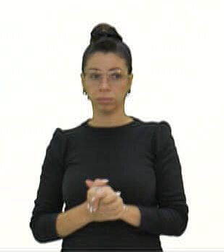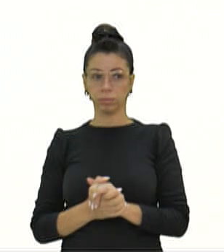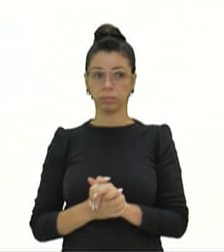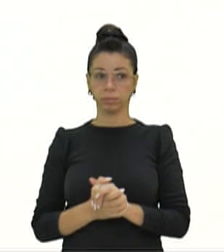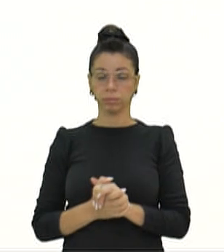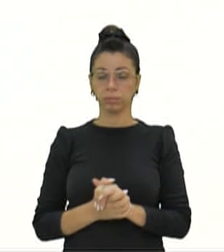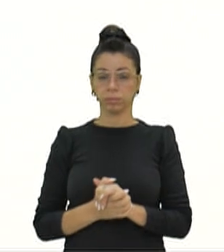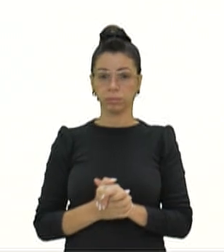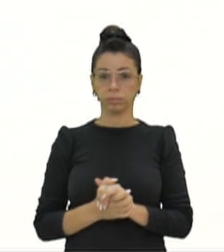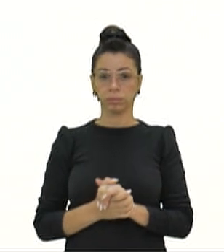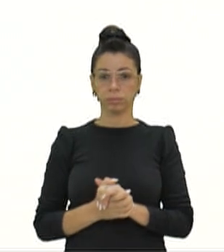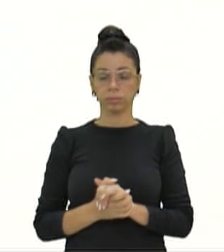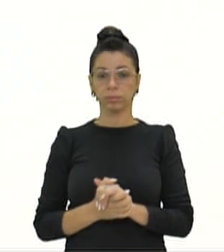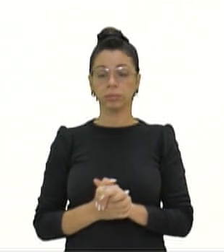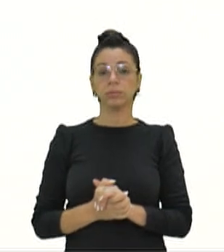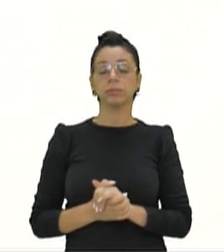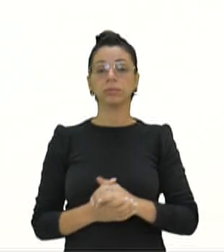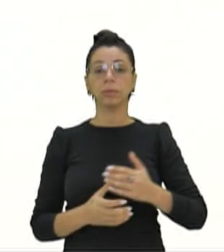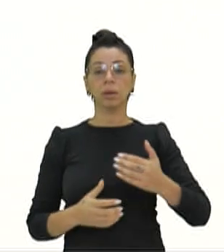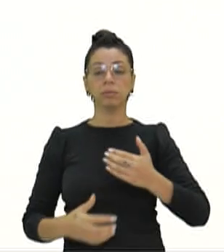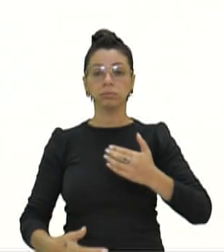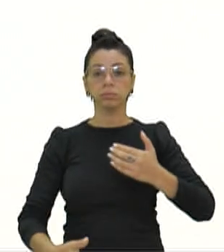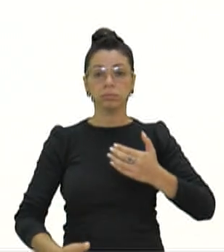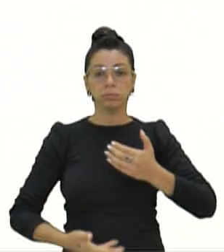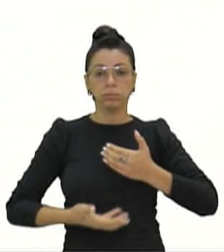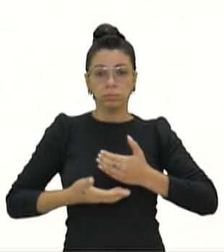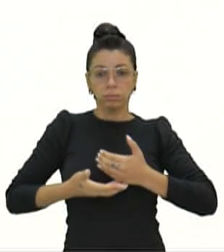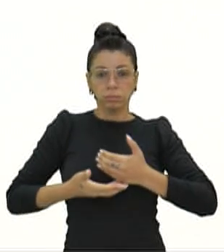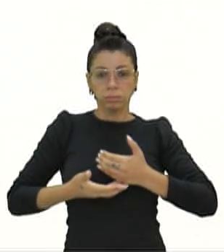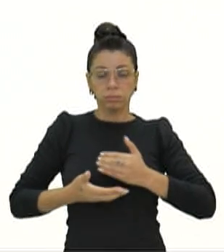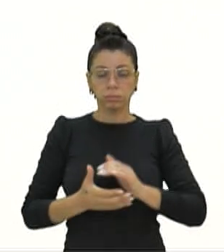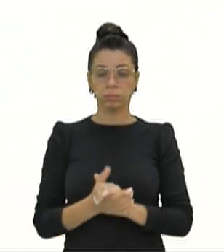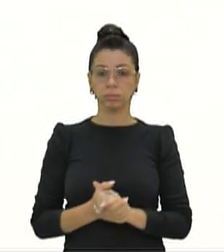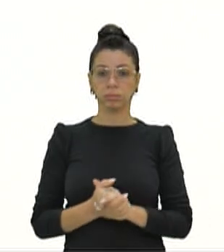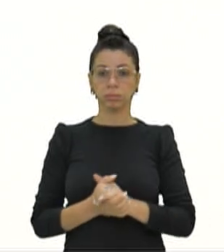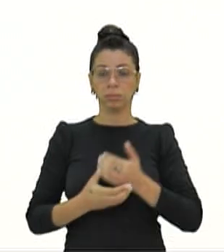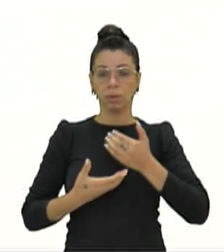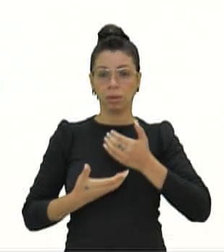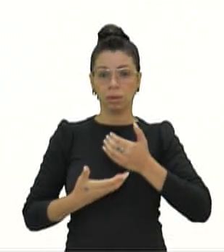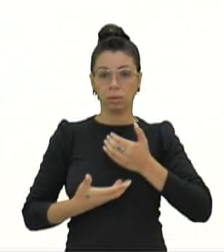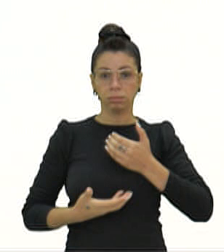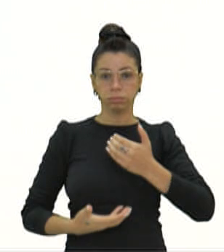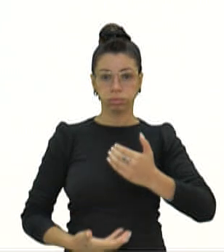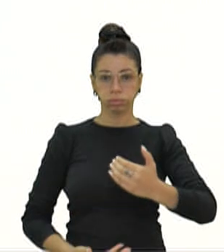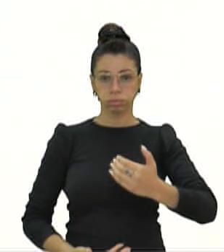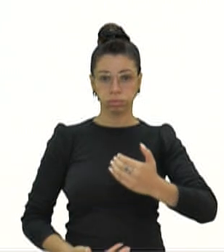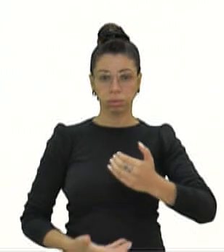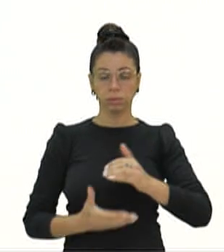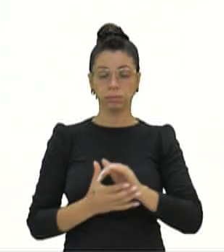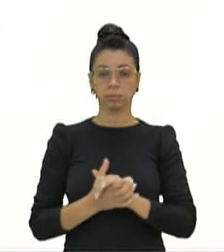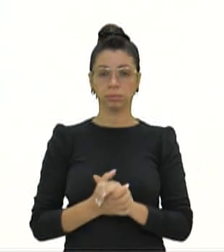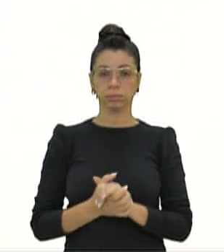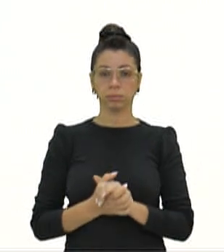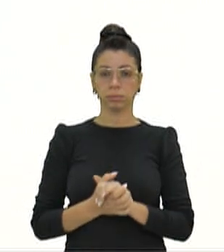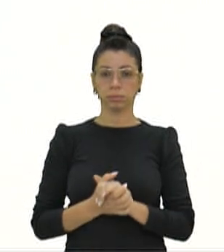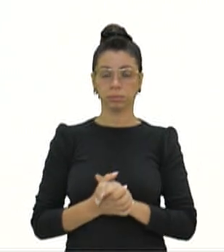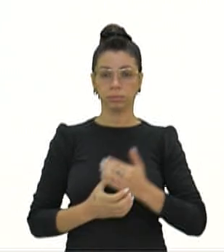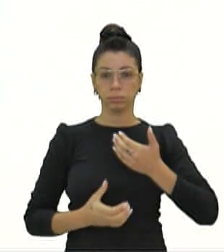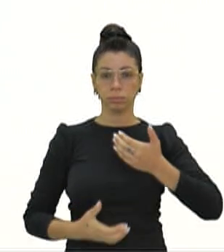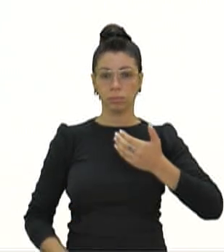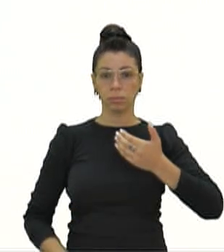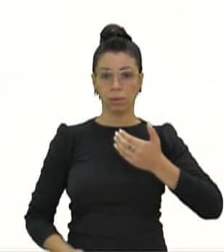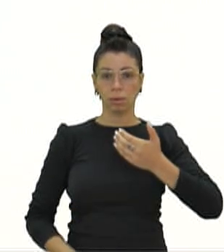sobe e diminui. Na opção B, desce e aumenta. Na opção C, sobe